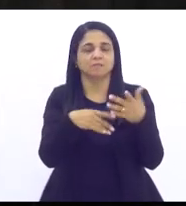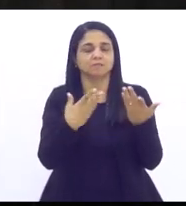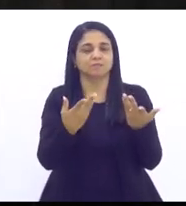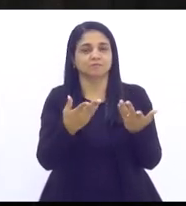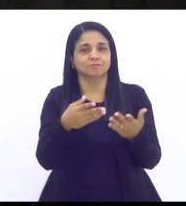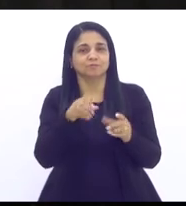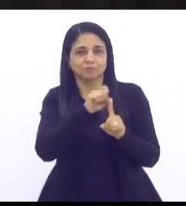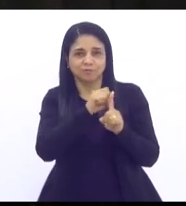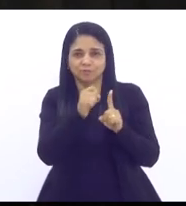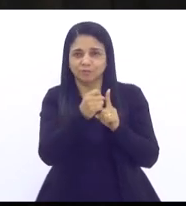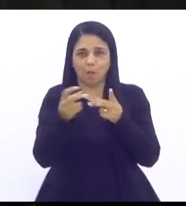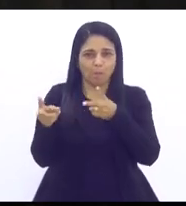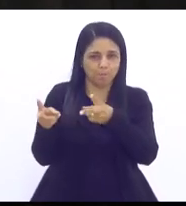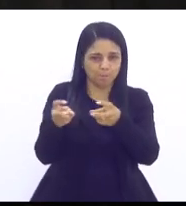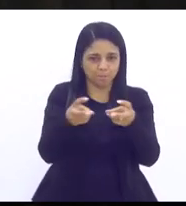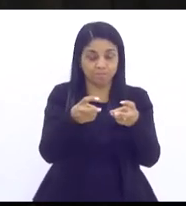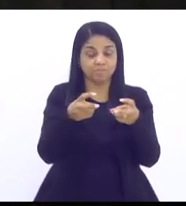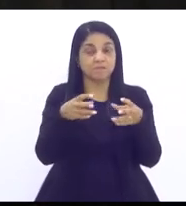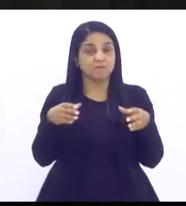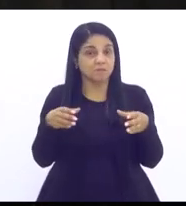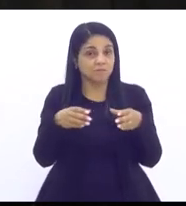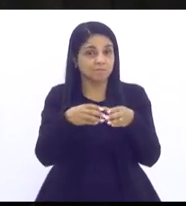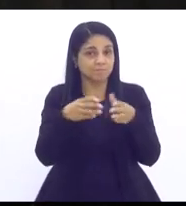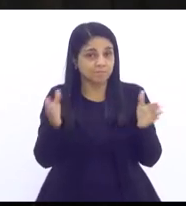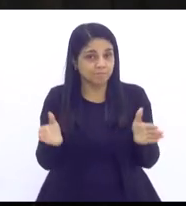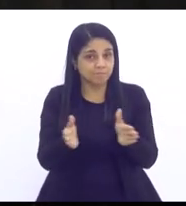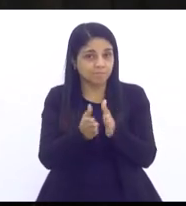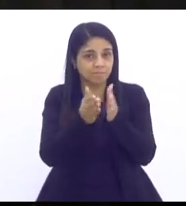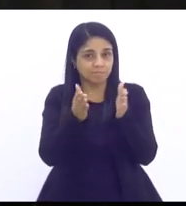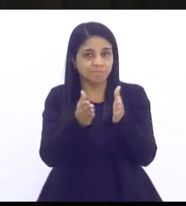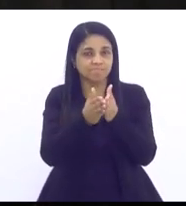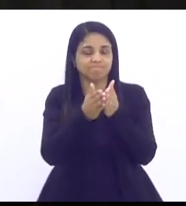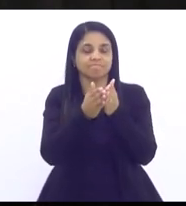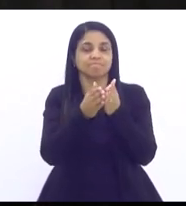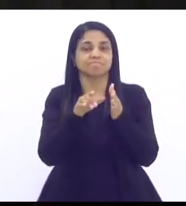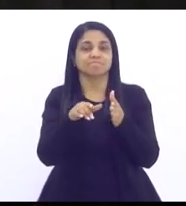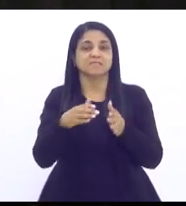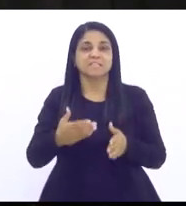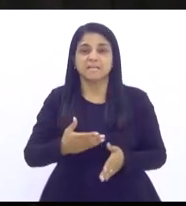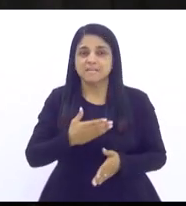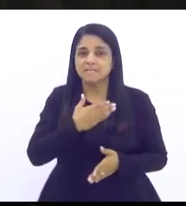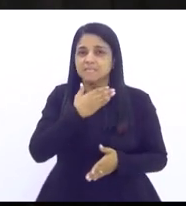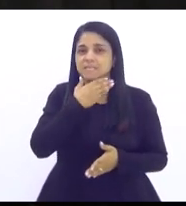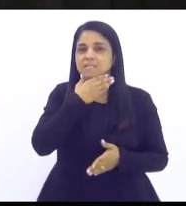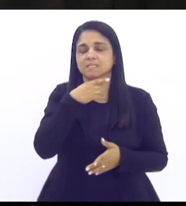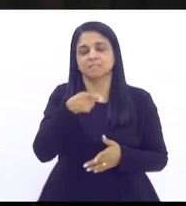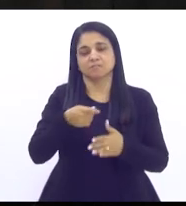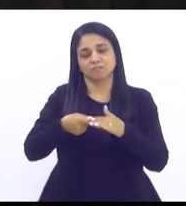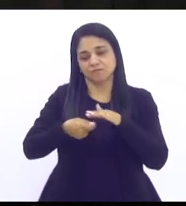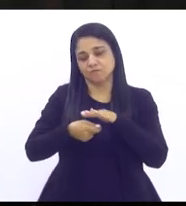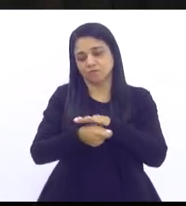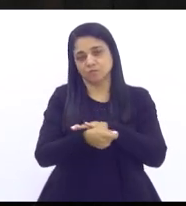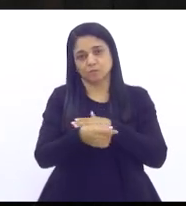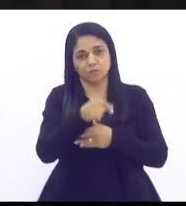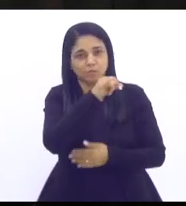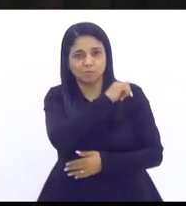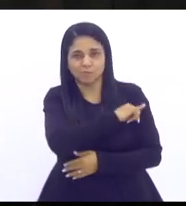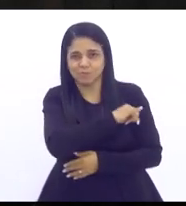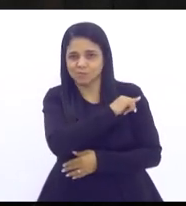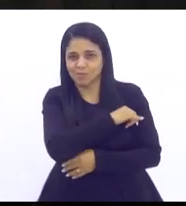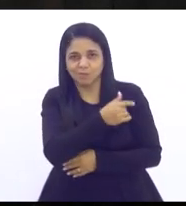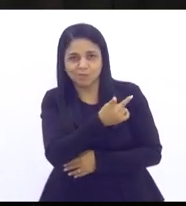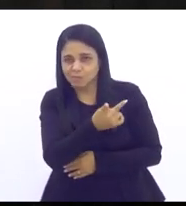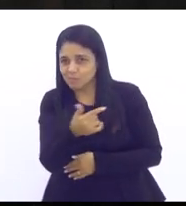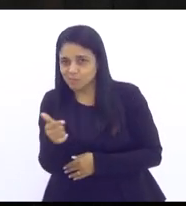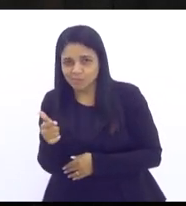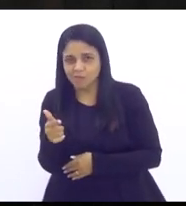classe trabalhadora empobrecida paga pela crise de investimentos que o Rio de Janeiro não conseguiu dar bom